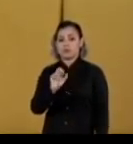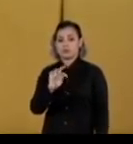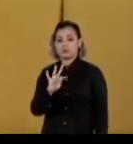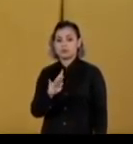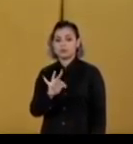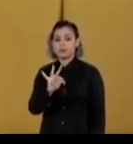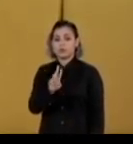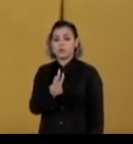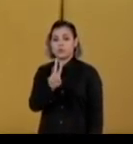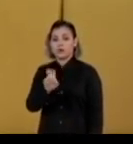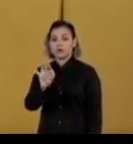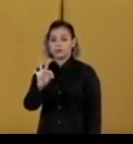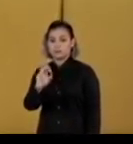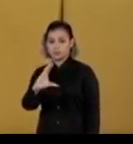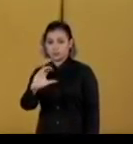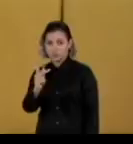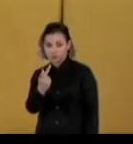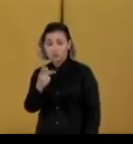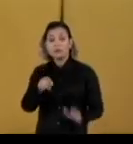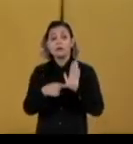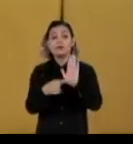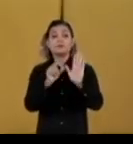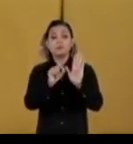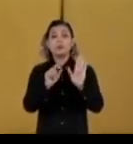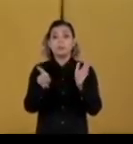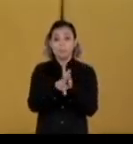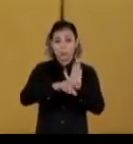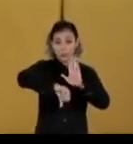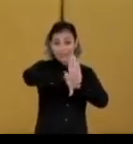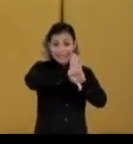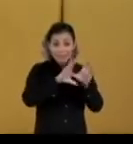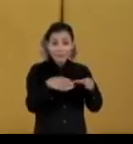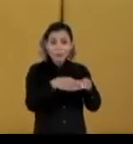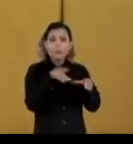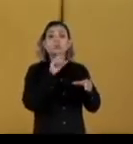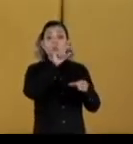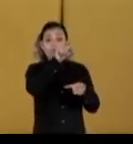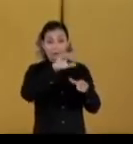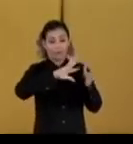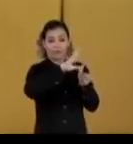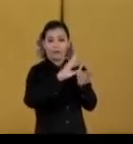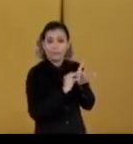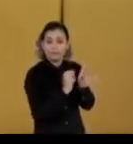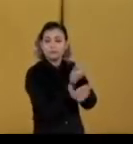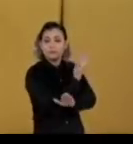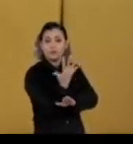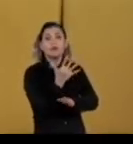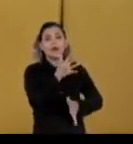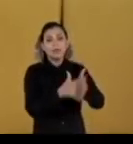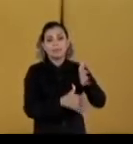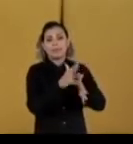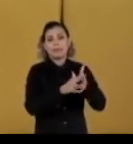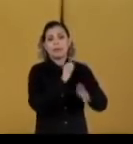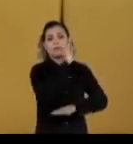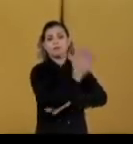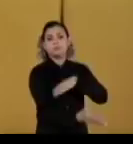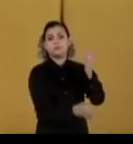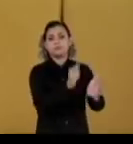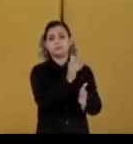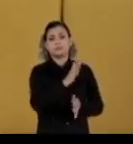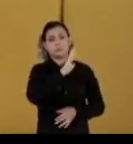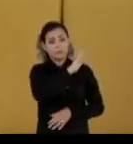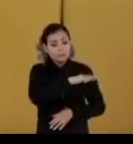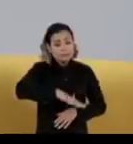da fiscalização ambiental e a formação de redes criminosas na Amazônia contribuem para o desmatamento da maior selva tropical